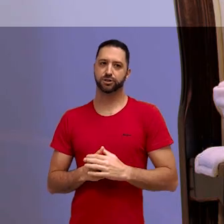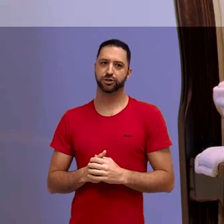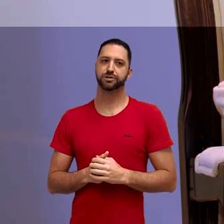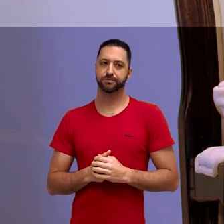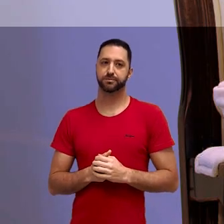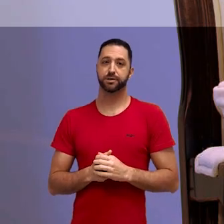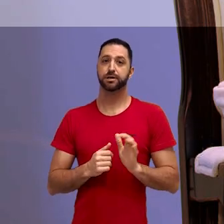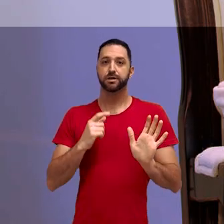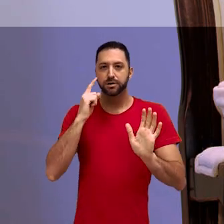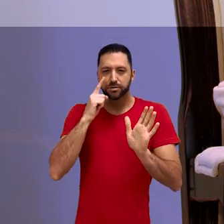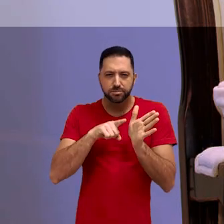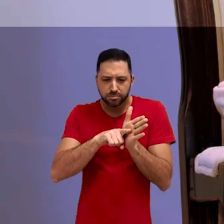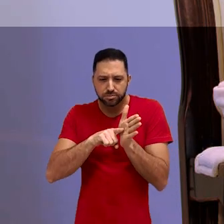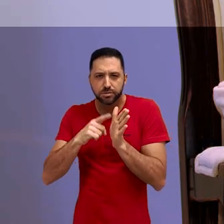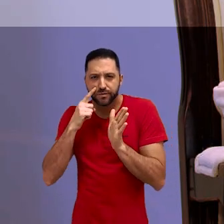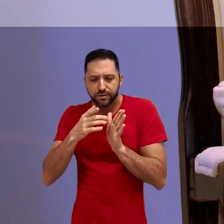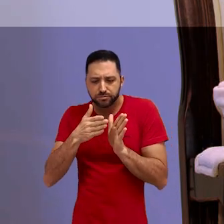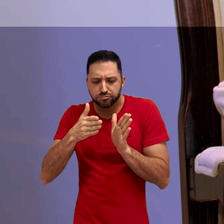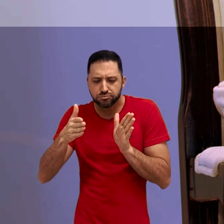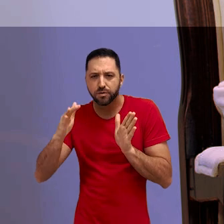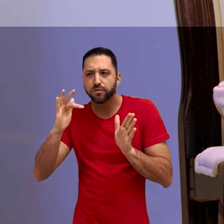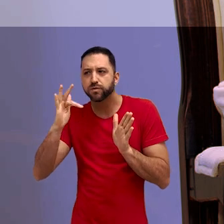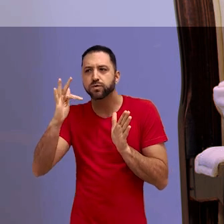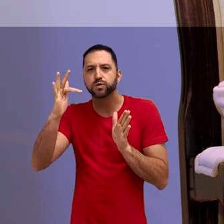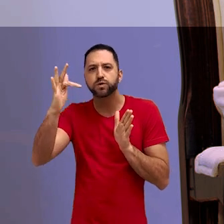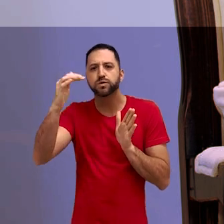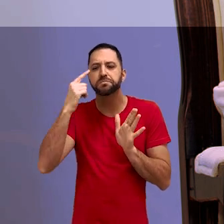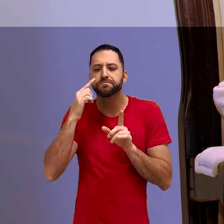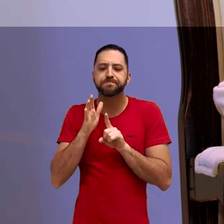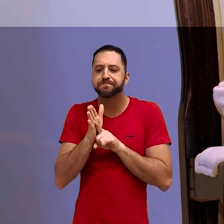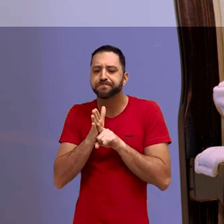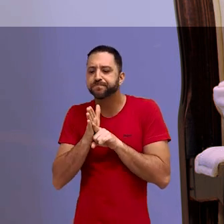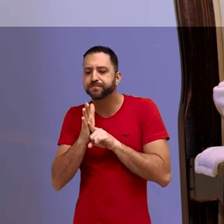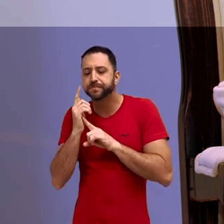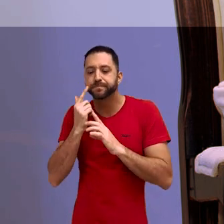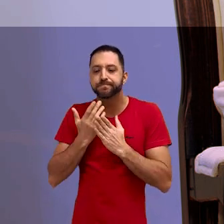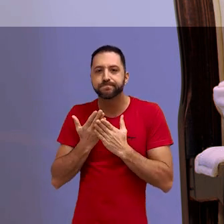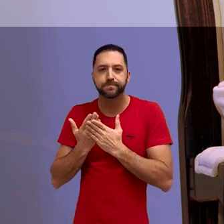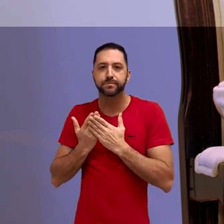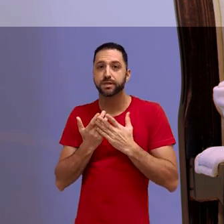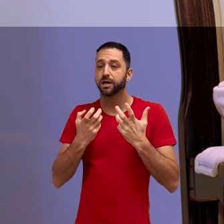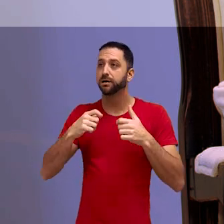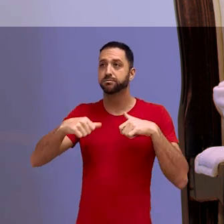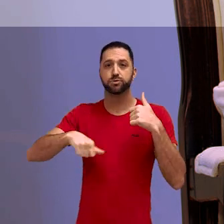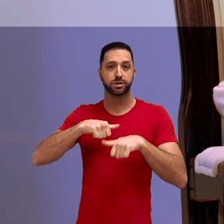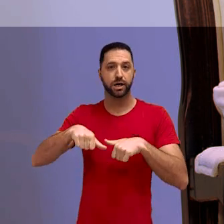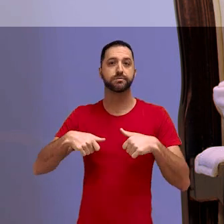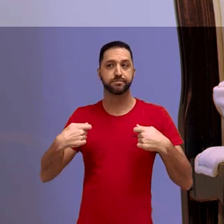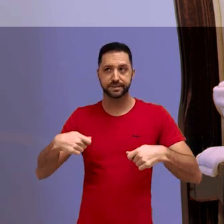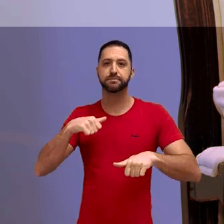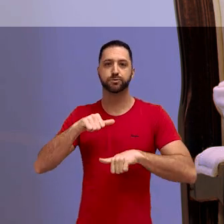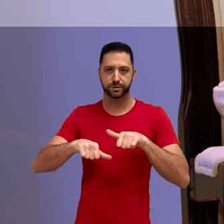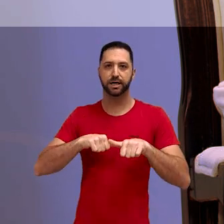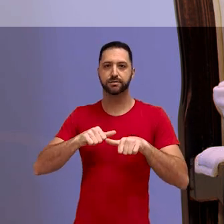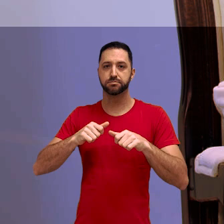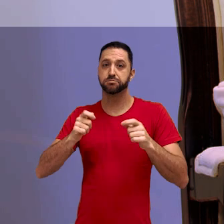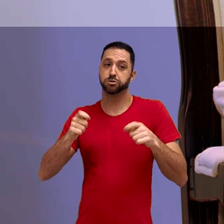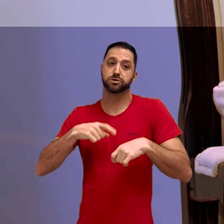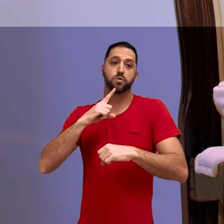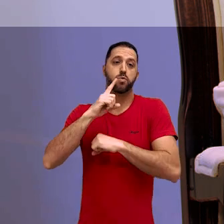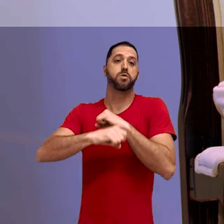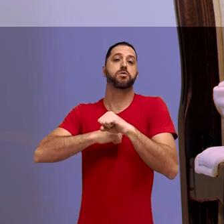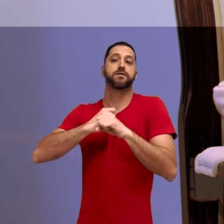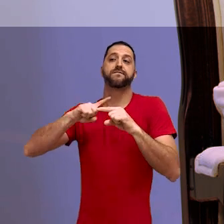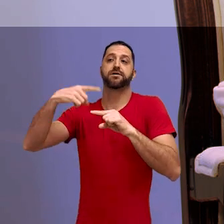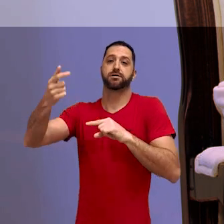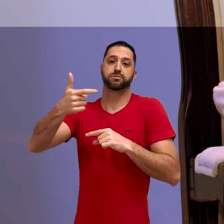quando eu vi o futuro, ou seja, a estimativa para frente... nós estamos aqui para mudar essa realidade. É maior ainda. Então, para o